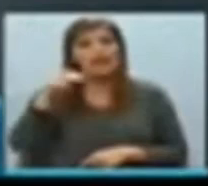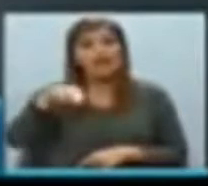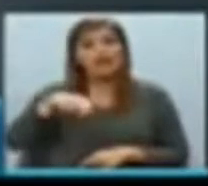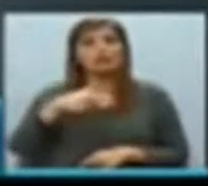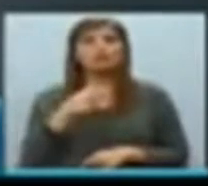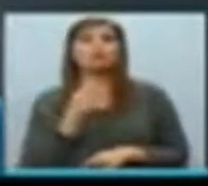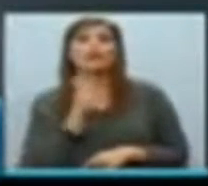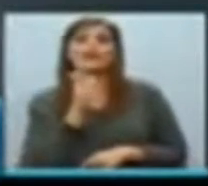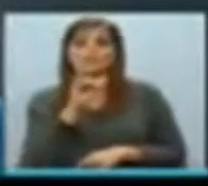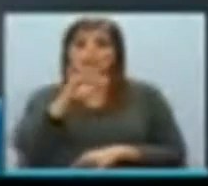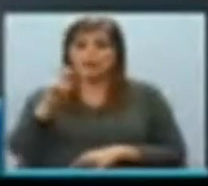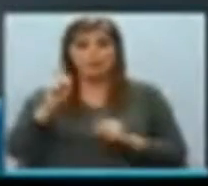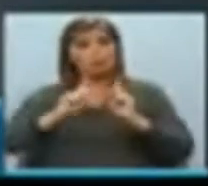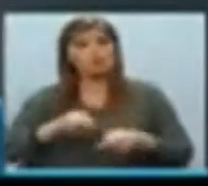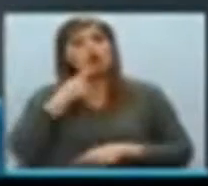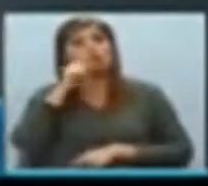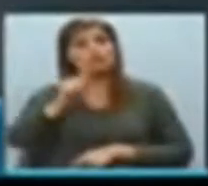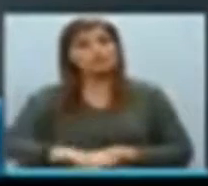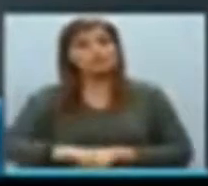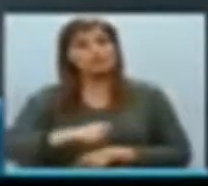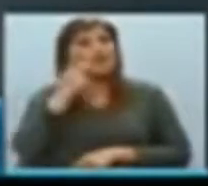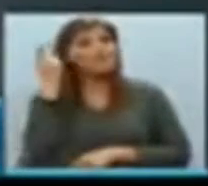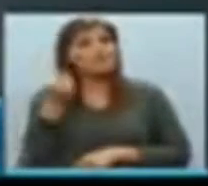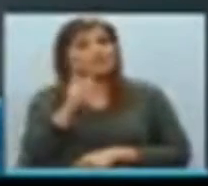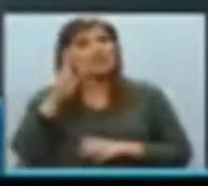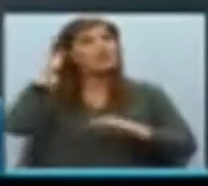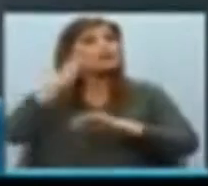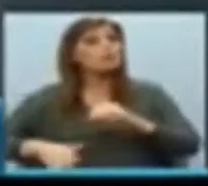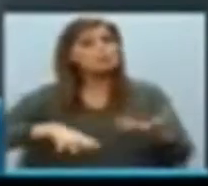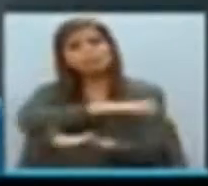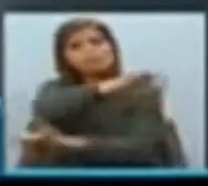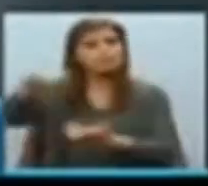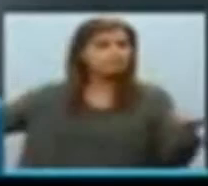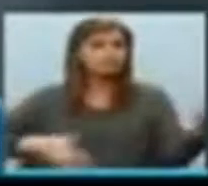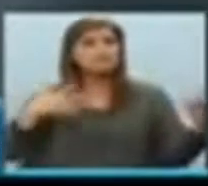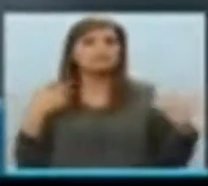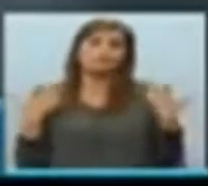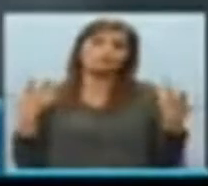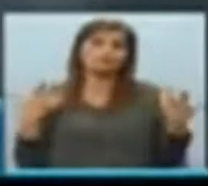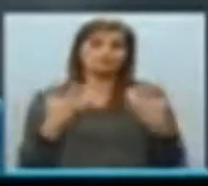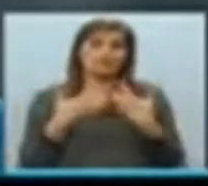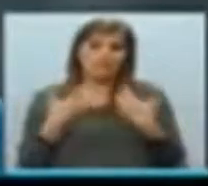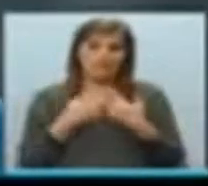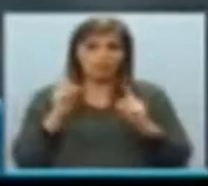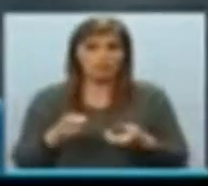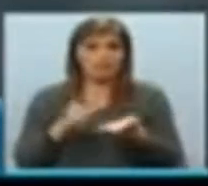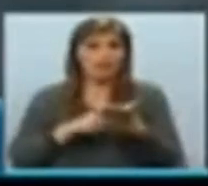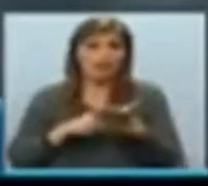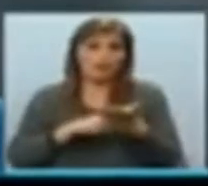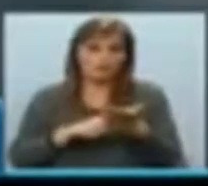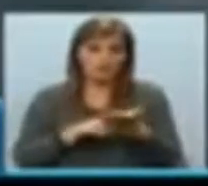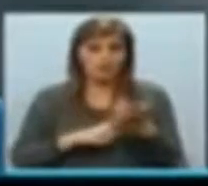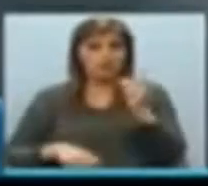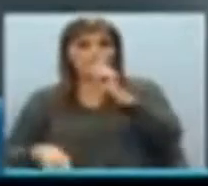a vida e então lá quando a guerra vitória e aí quando a antuérpia é bombardeada lento em pé na bélgica eles fogem